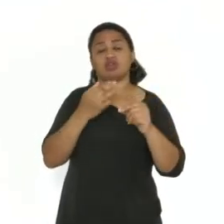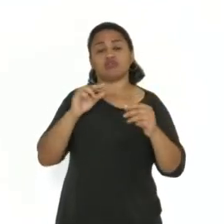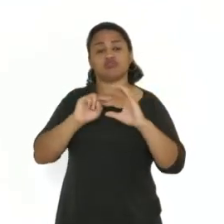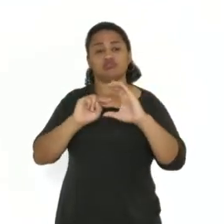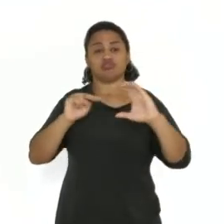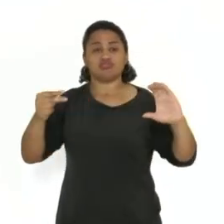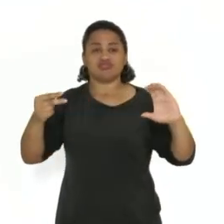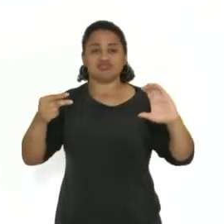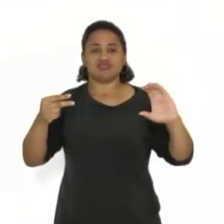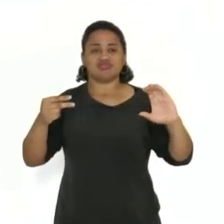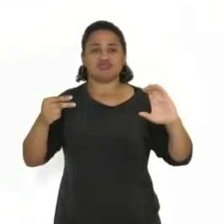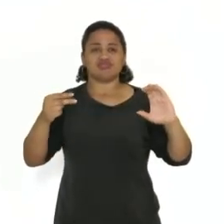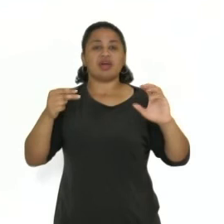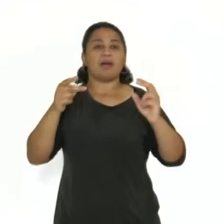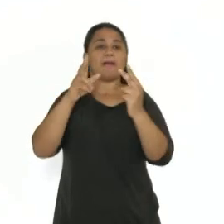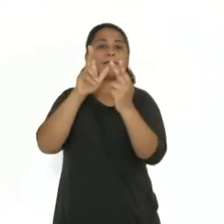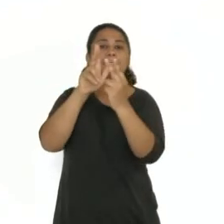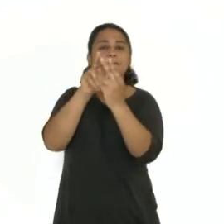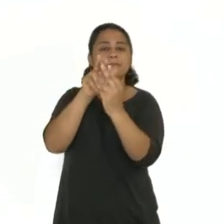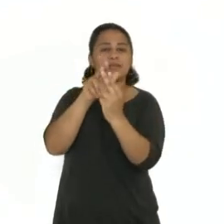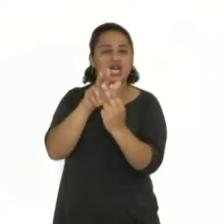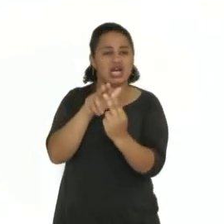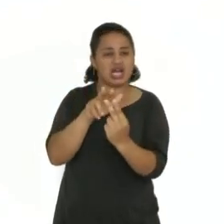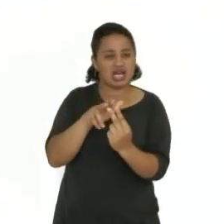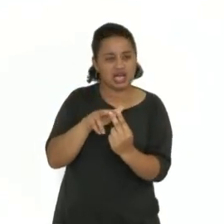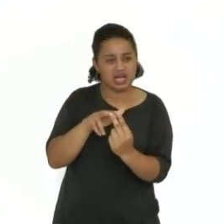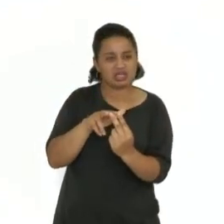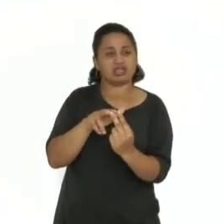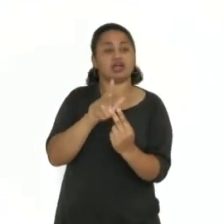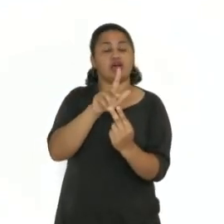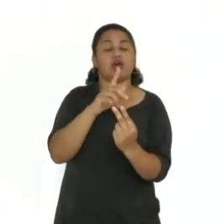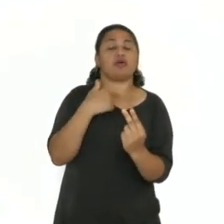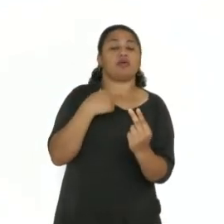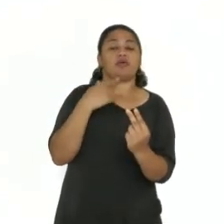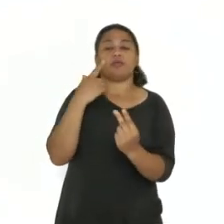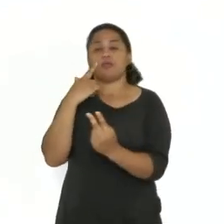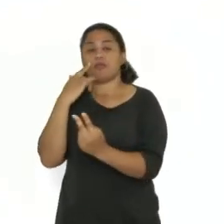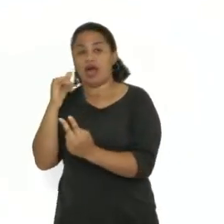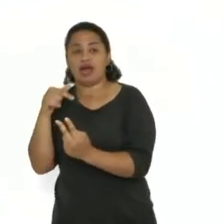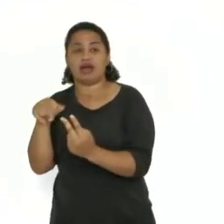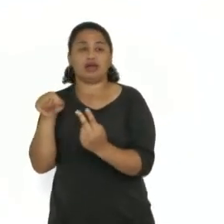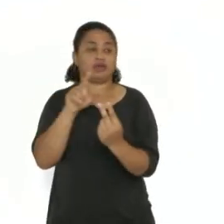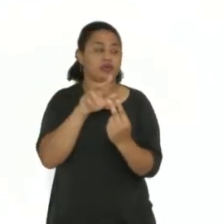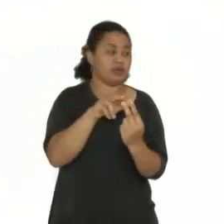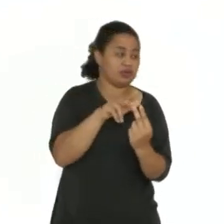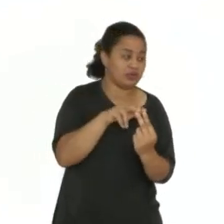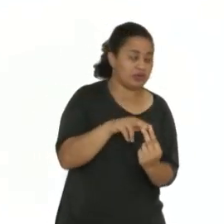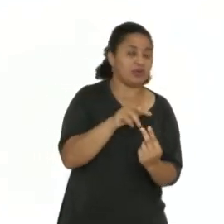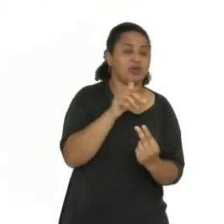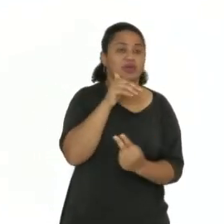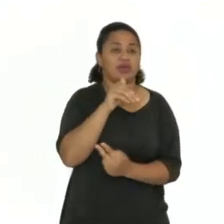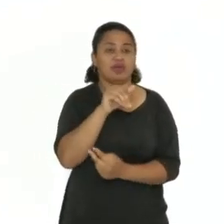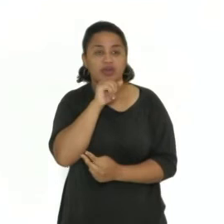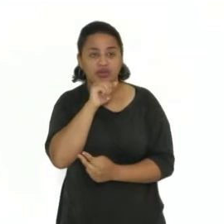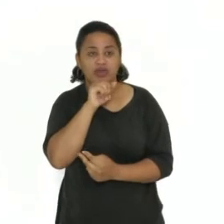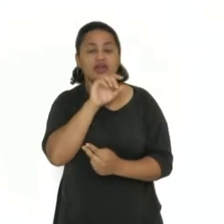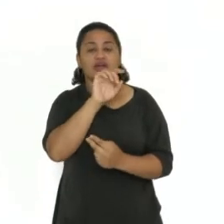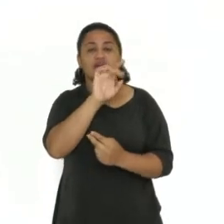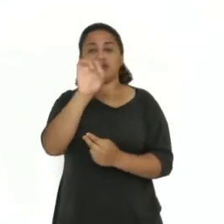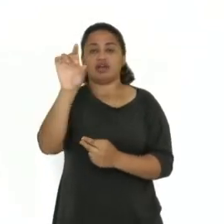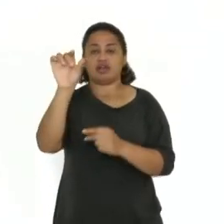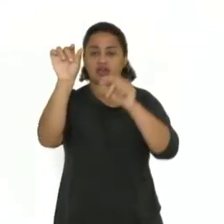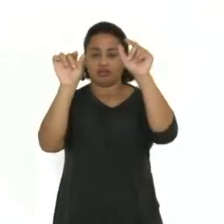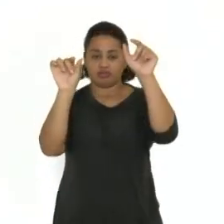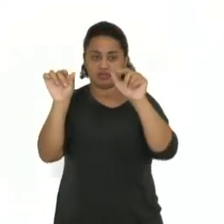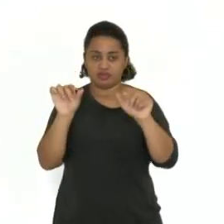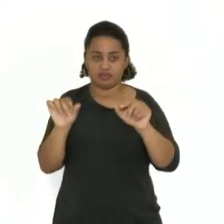em pares. Um do pai, um da mãe, onde cada localização vai ter